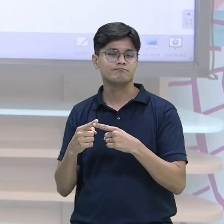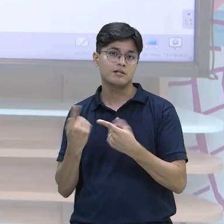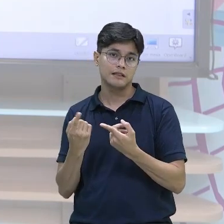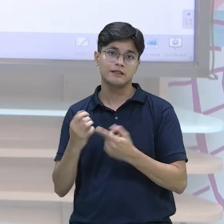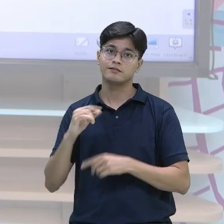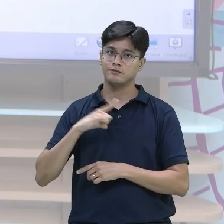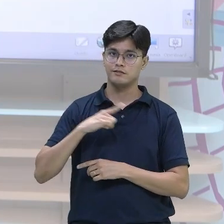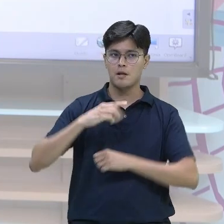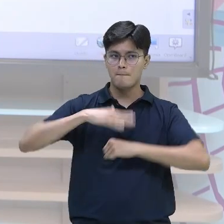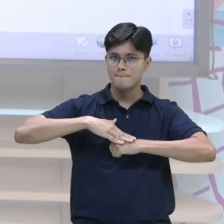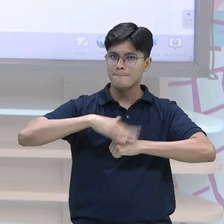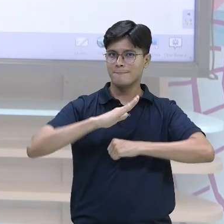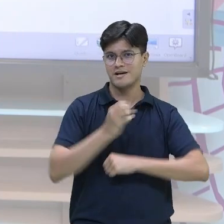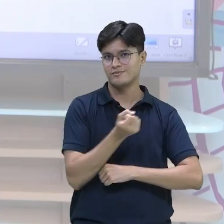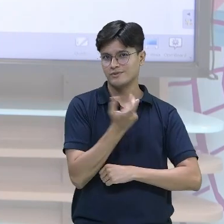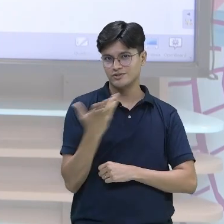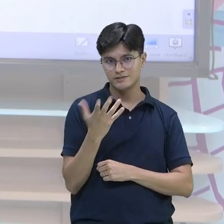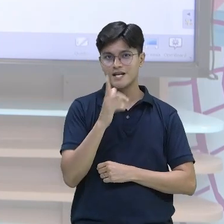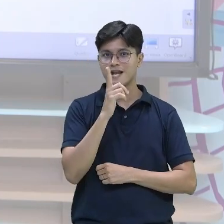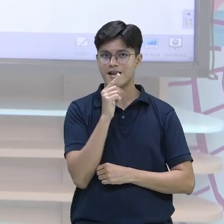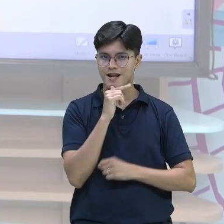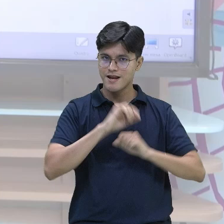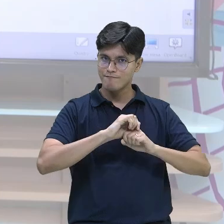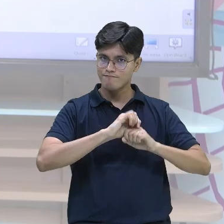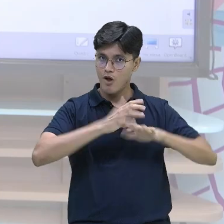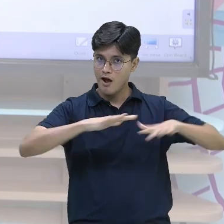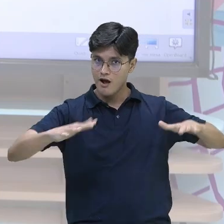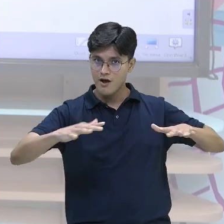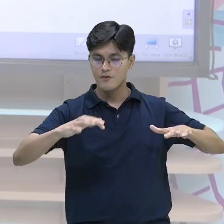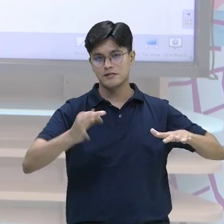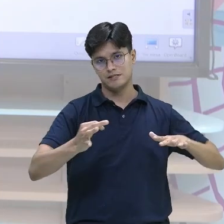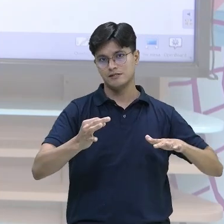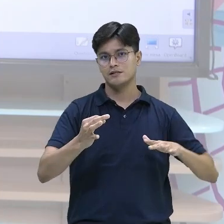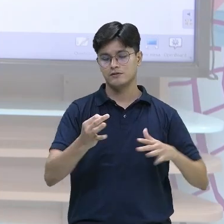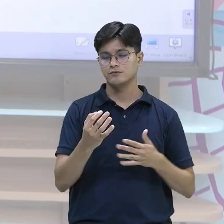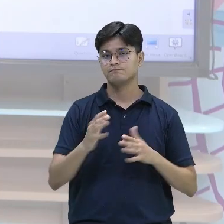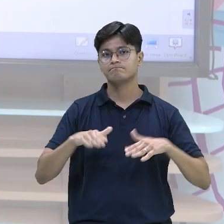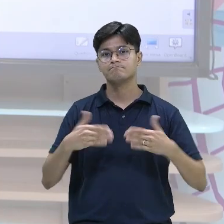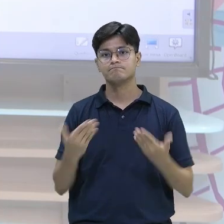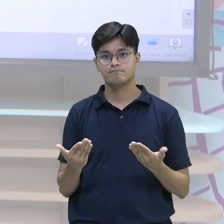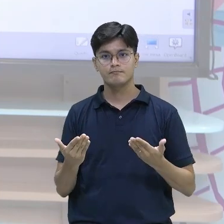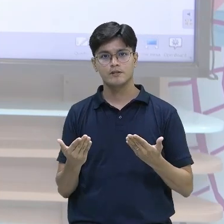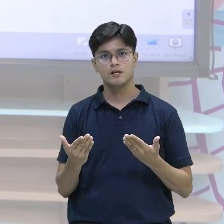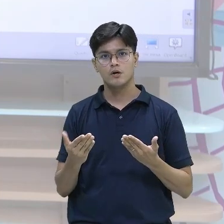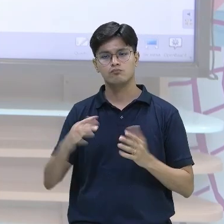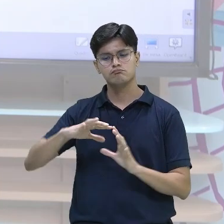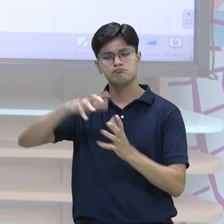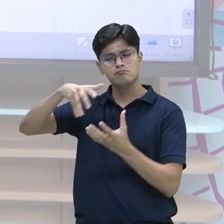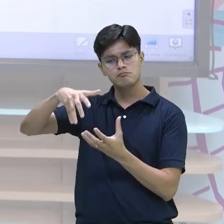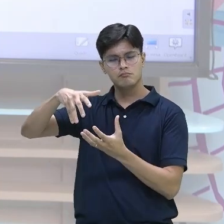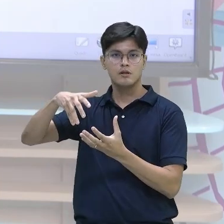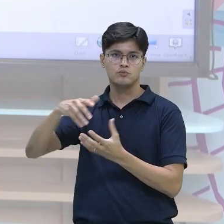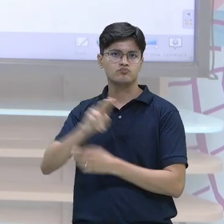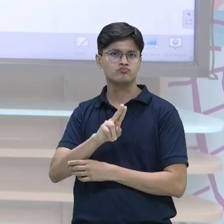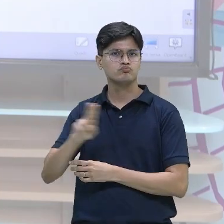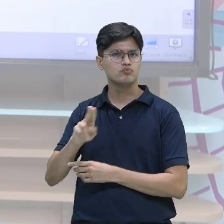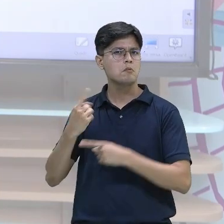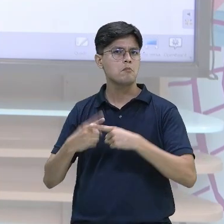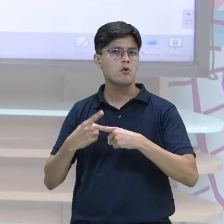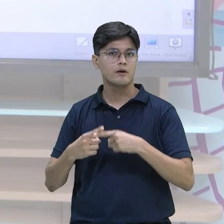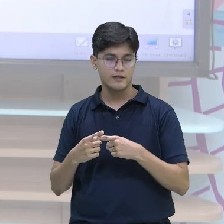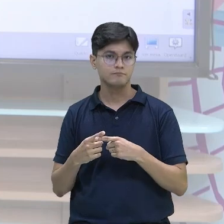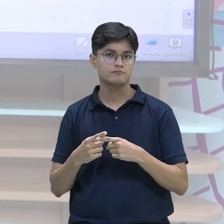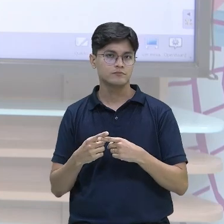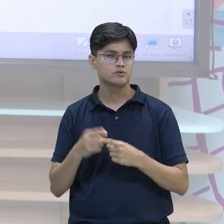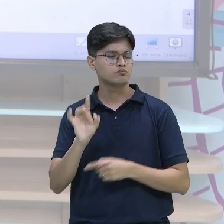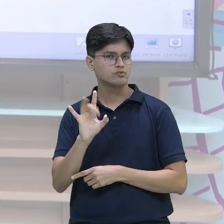quantidade inserida nas terras imersas, né, composta pelos continentes e pelas ilhas, tá bom? Apenas há critério aí